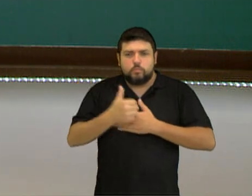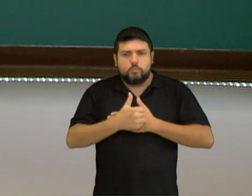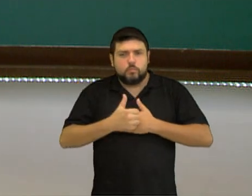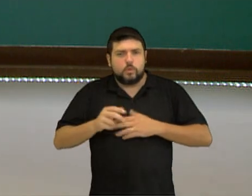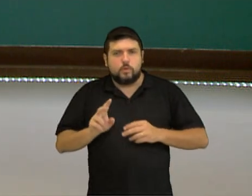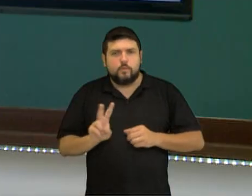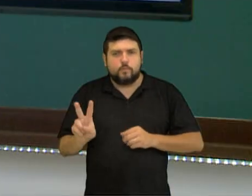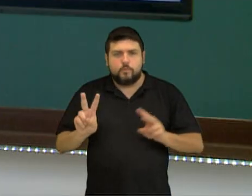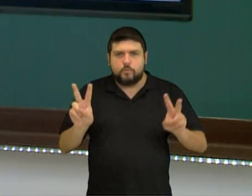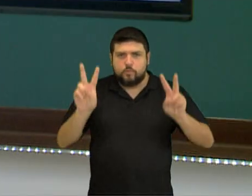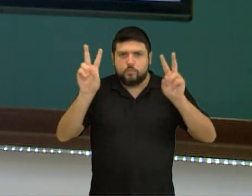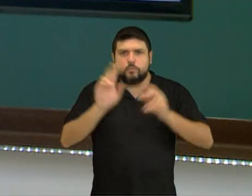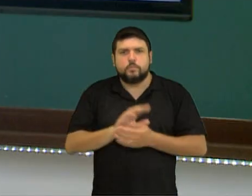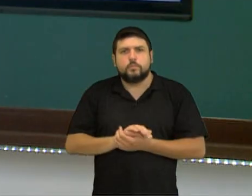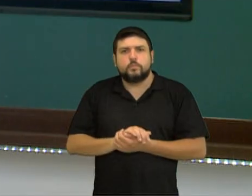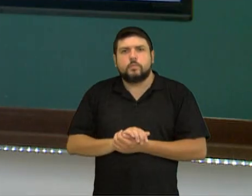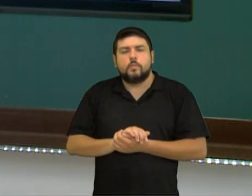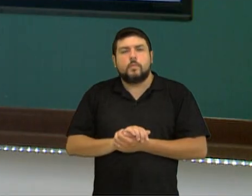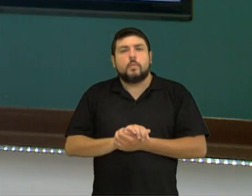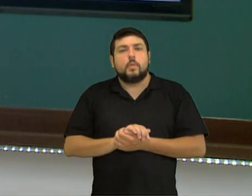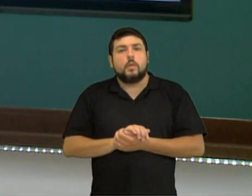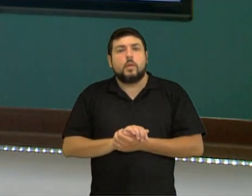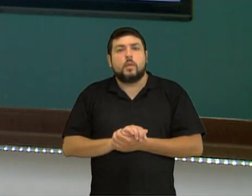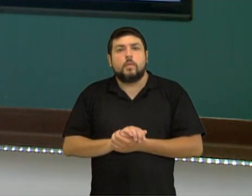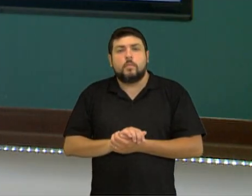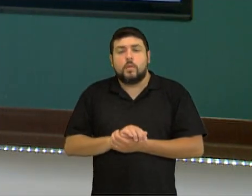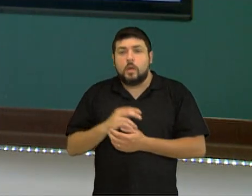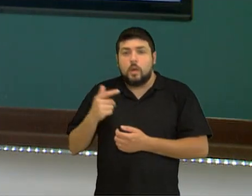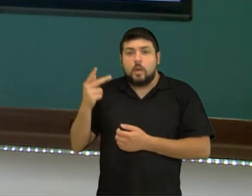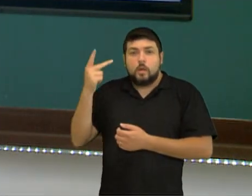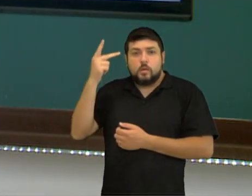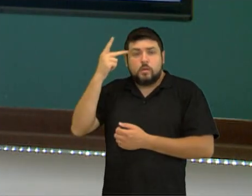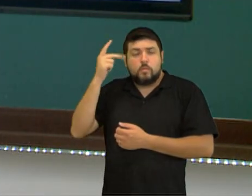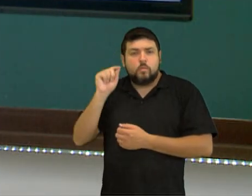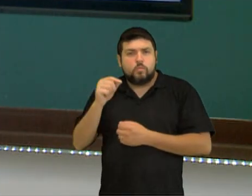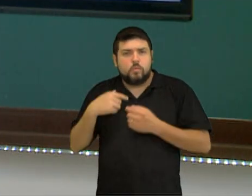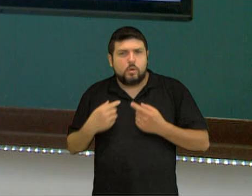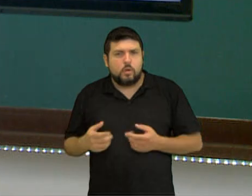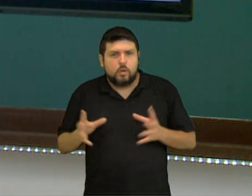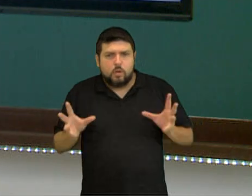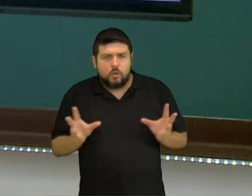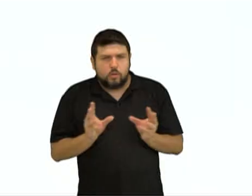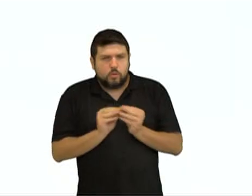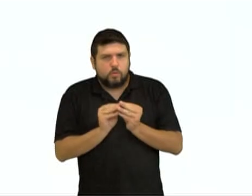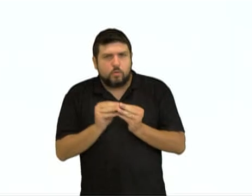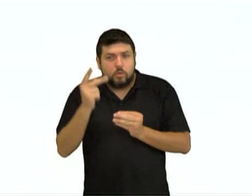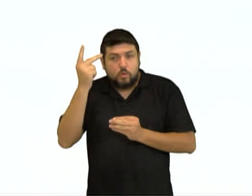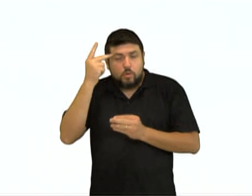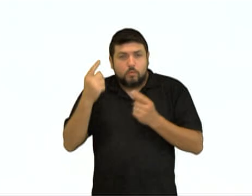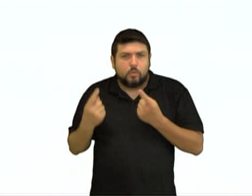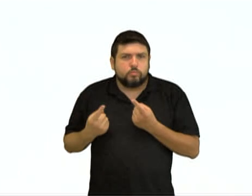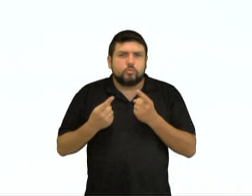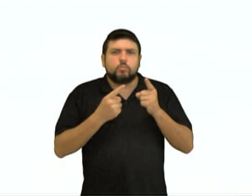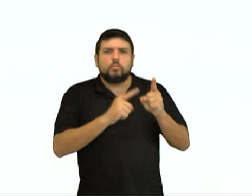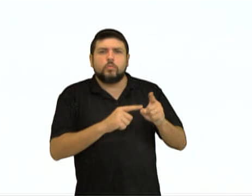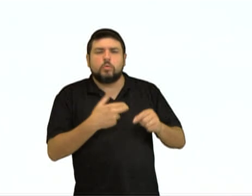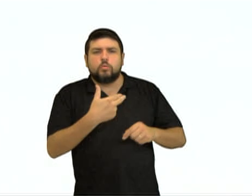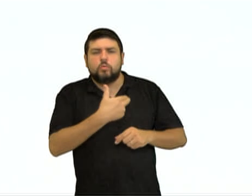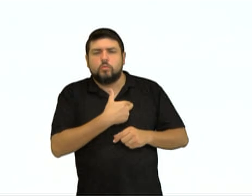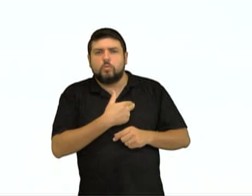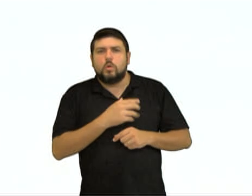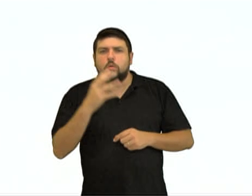Nesta aula, São Paulo fez oposição ao governo provisório de Getúlio Vargas. Eles acusavam o presidente de fazer